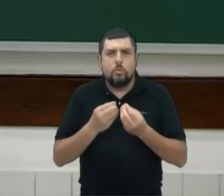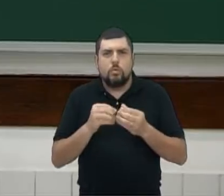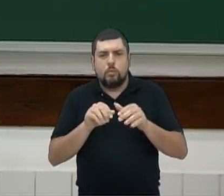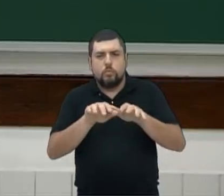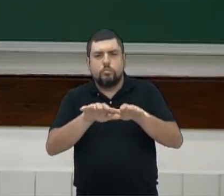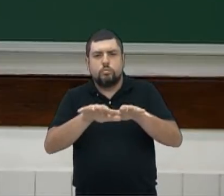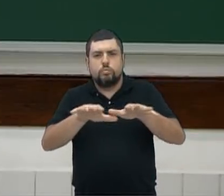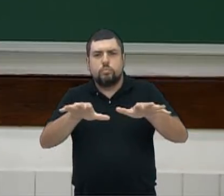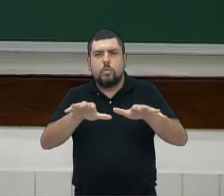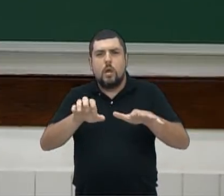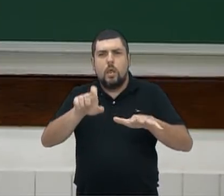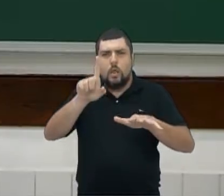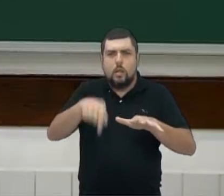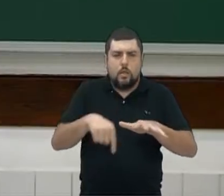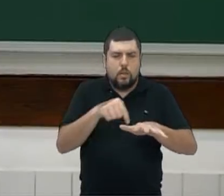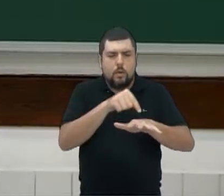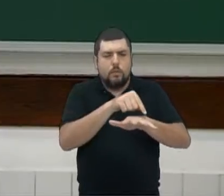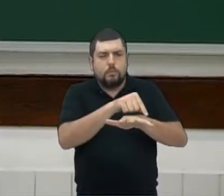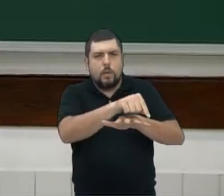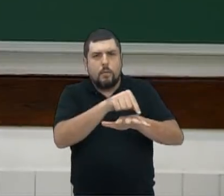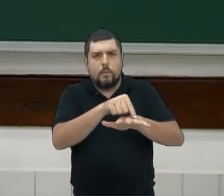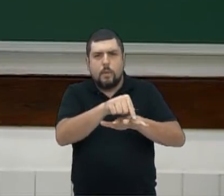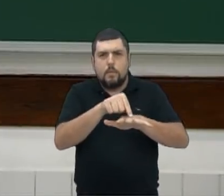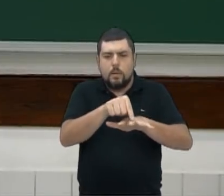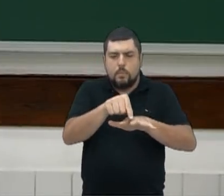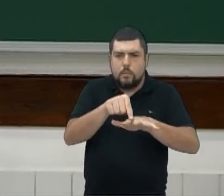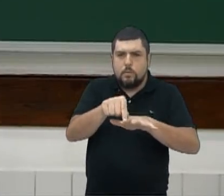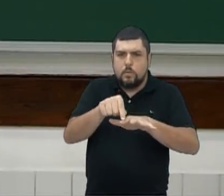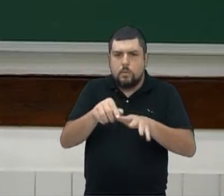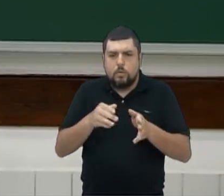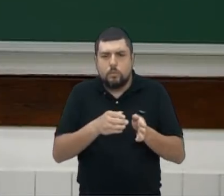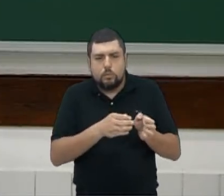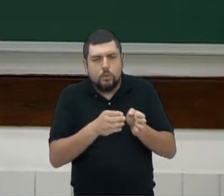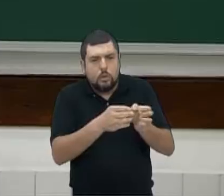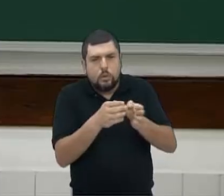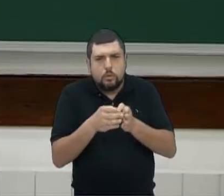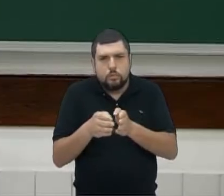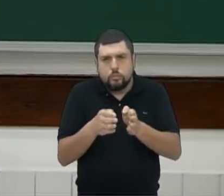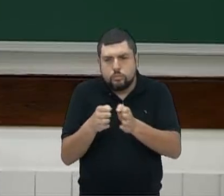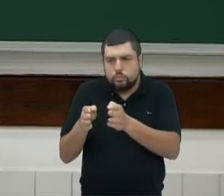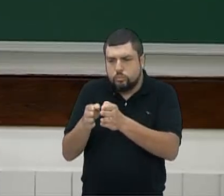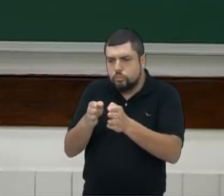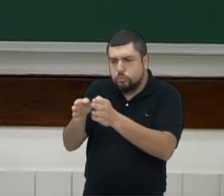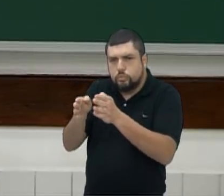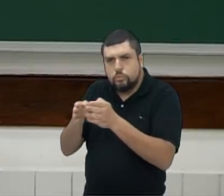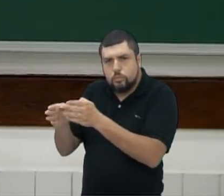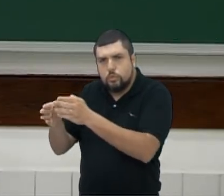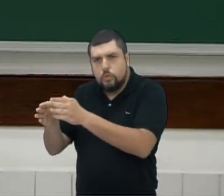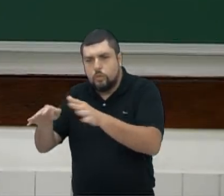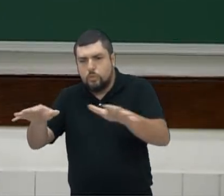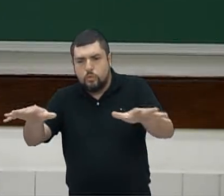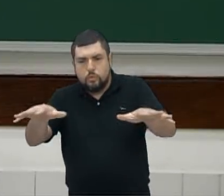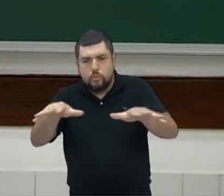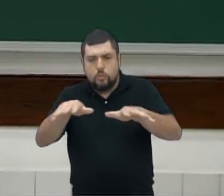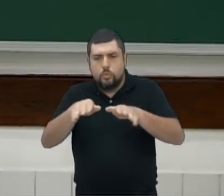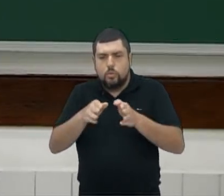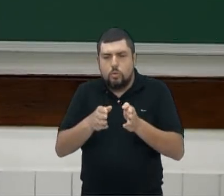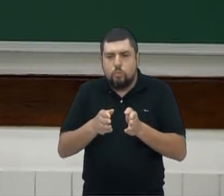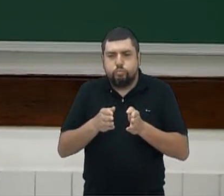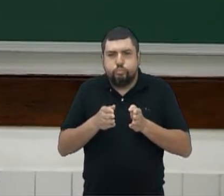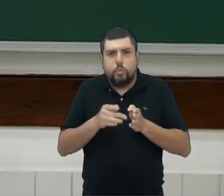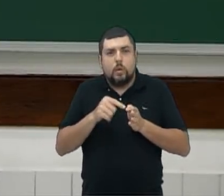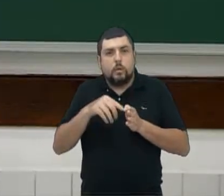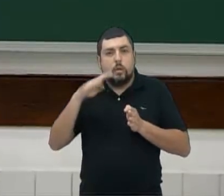são conjuntos de rios que desaguam em um rio principal e que são delimitadas por divisores